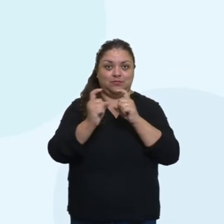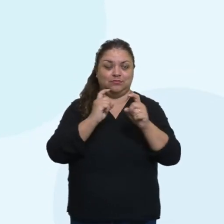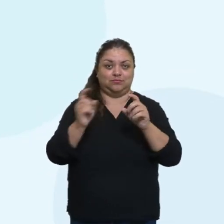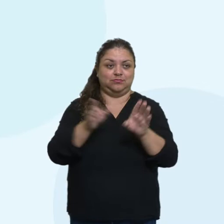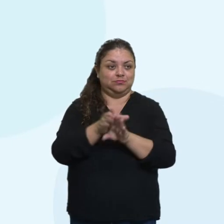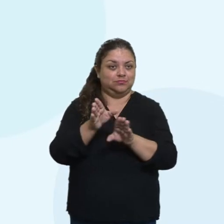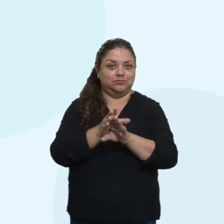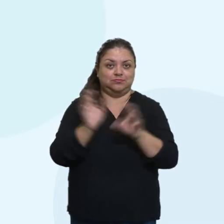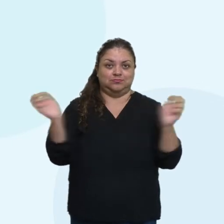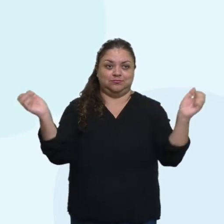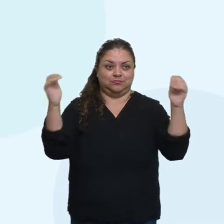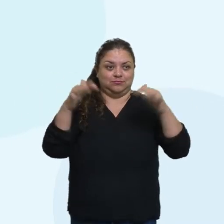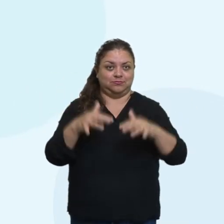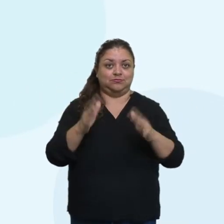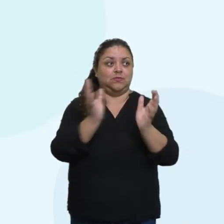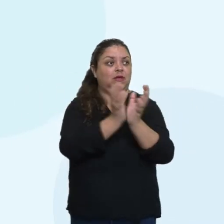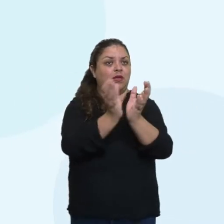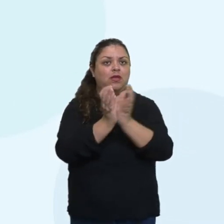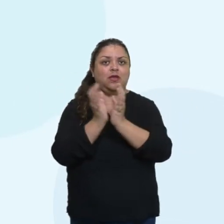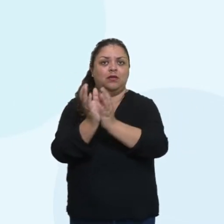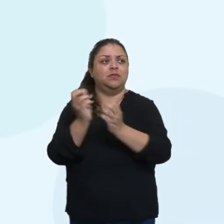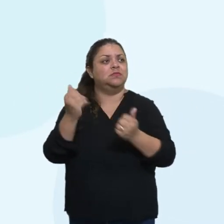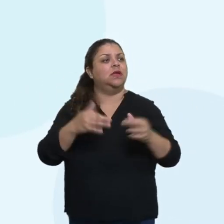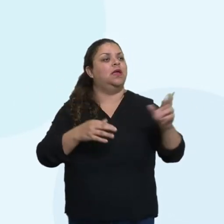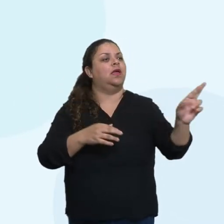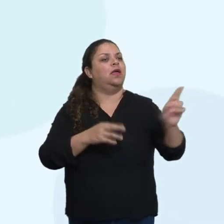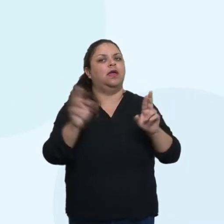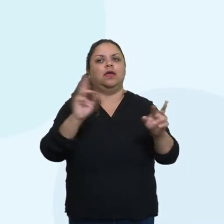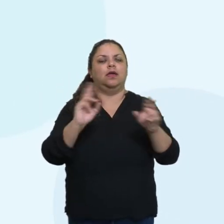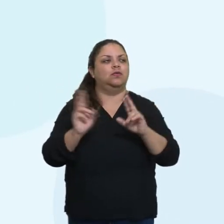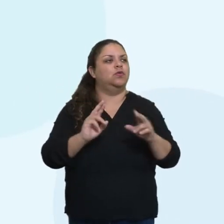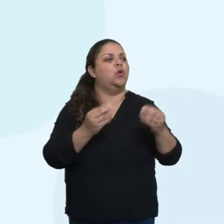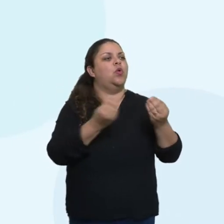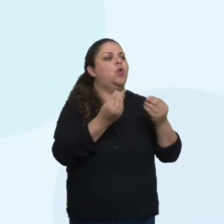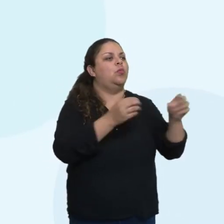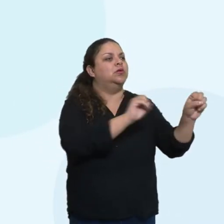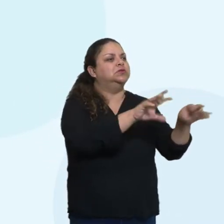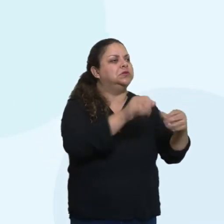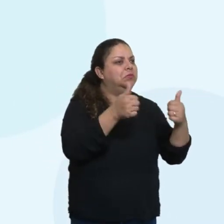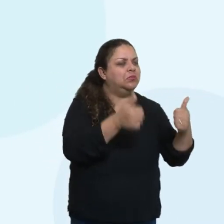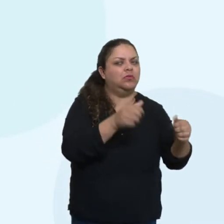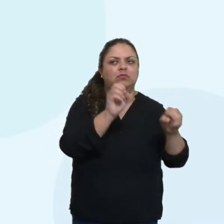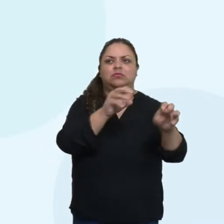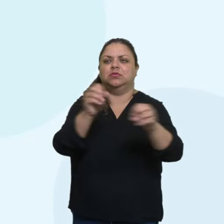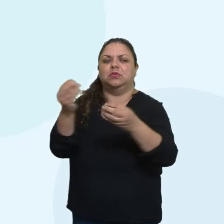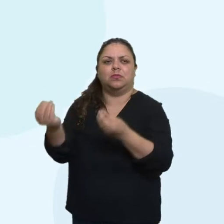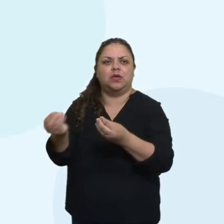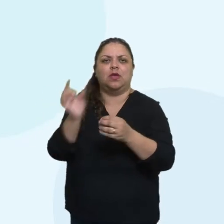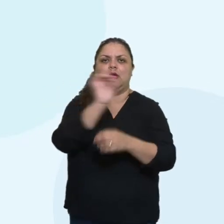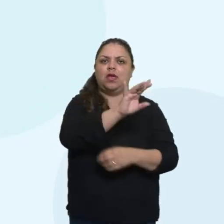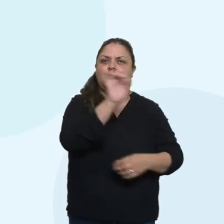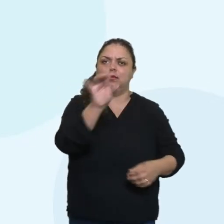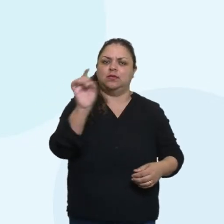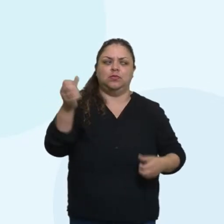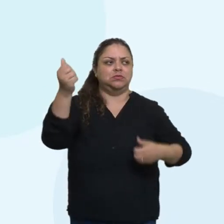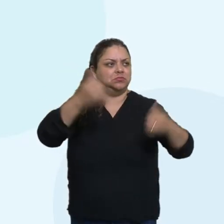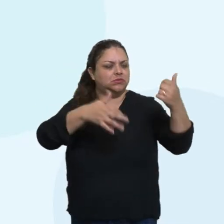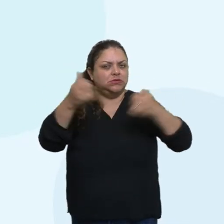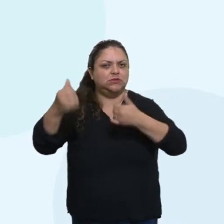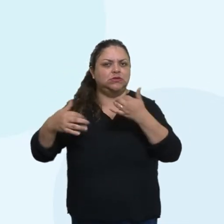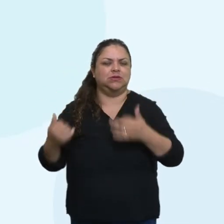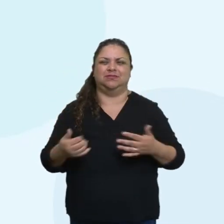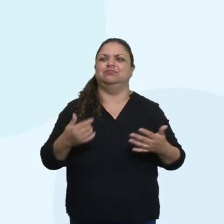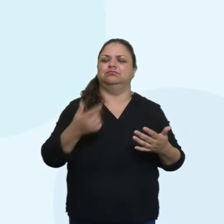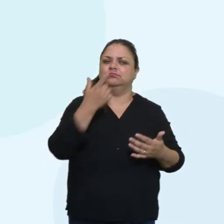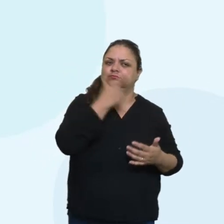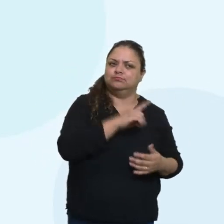explicitam seus os resultados dos processos de ensino-aprendizagem partindo de uma perspectiva integradora né ou seja